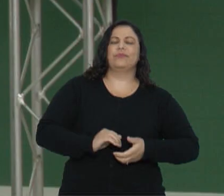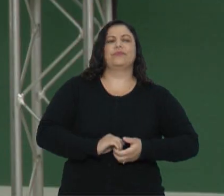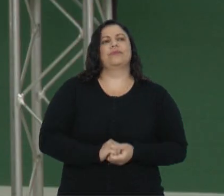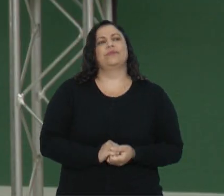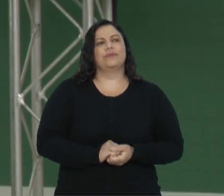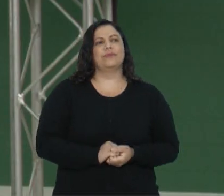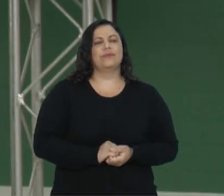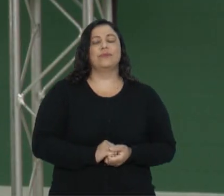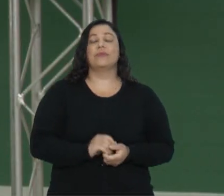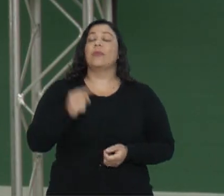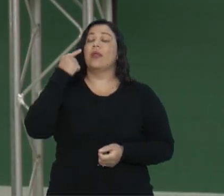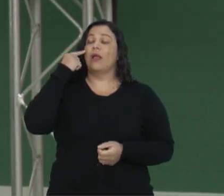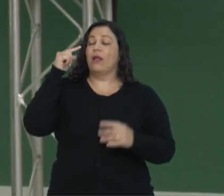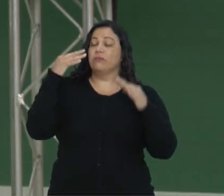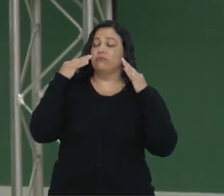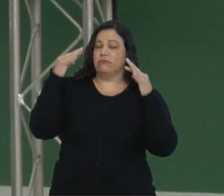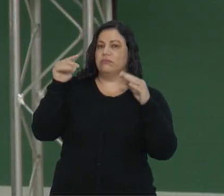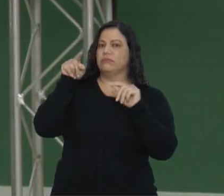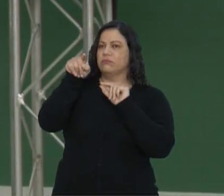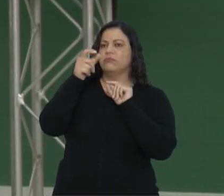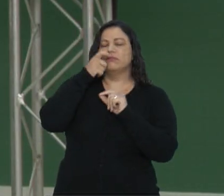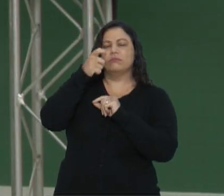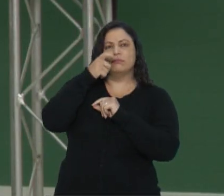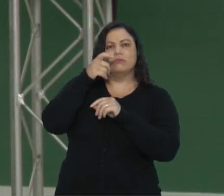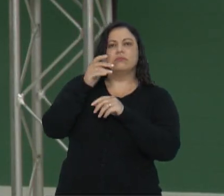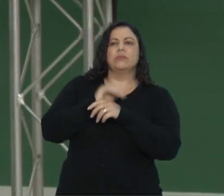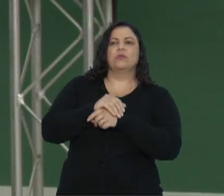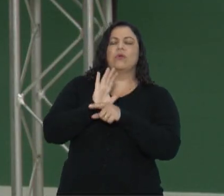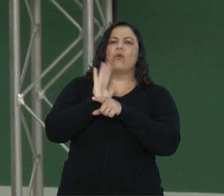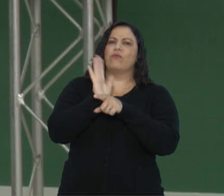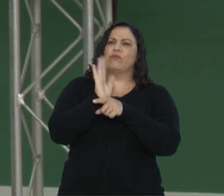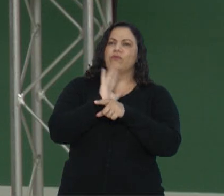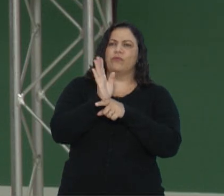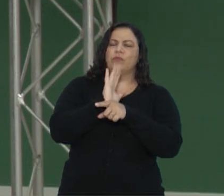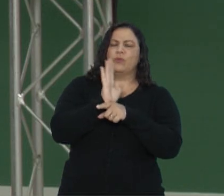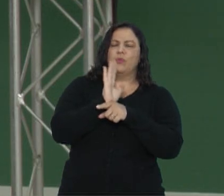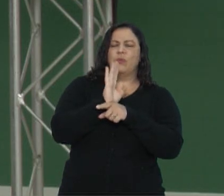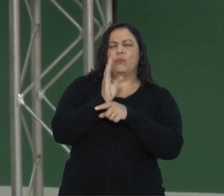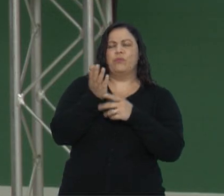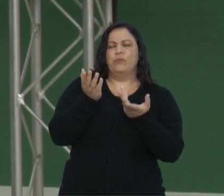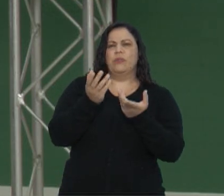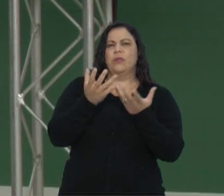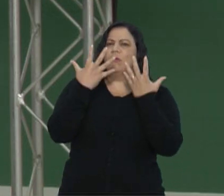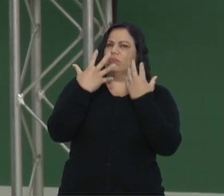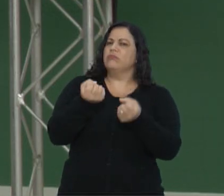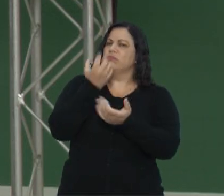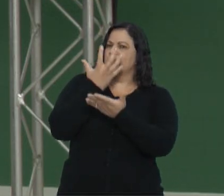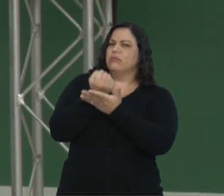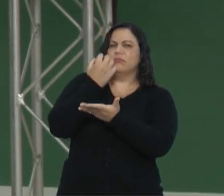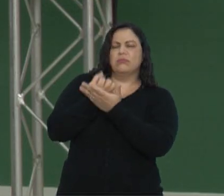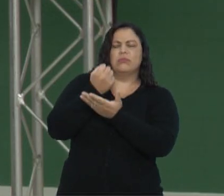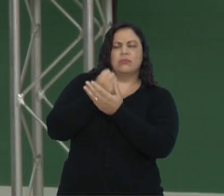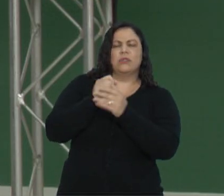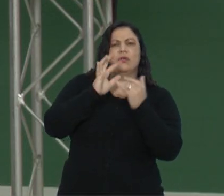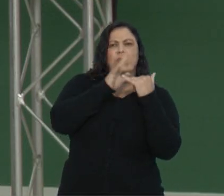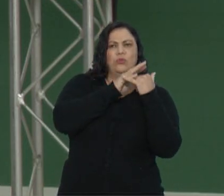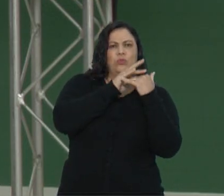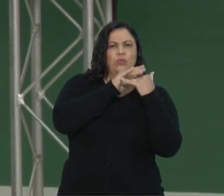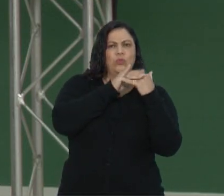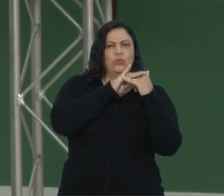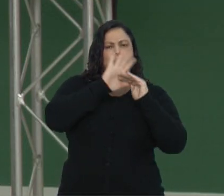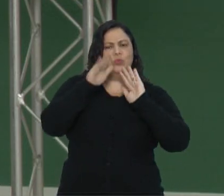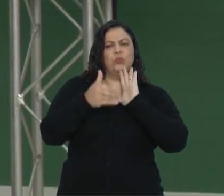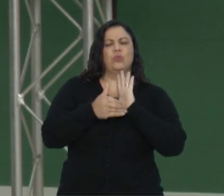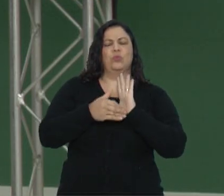Então, pessoal, vocês viram aí um trecho do filme do Aleijadinho. É um filme de 1h40. Aconselho que vocês baixem. Tem no YouTube inteiro para assistir. É um